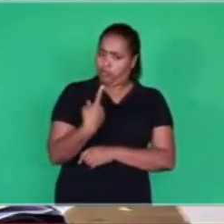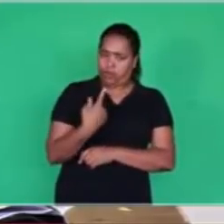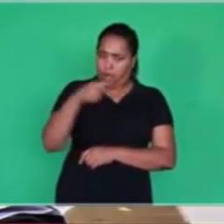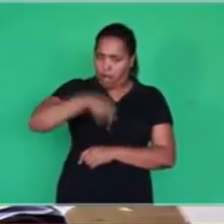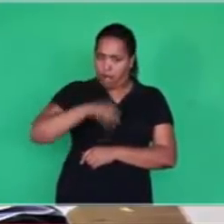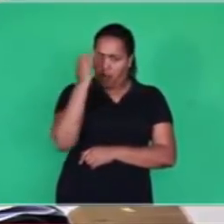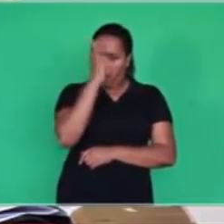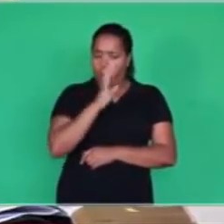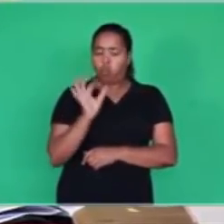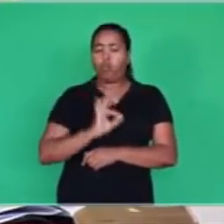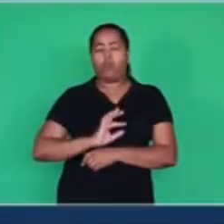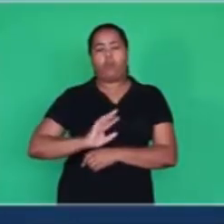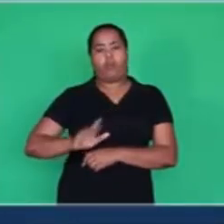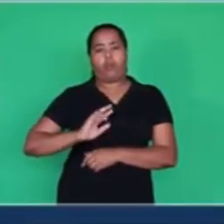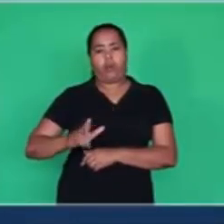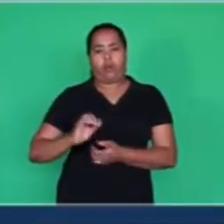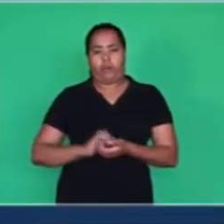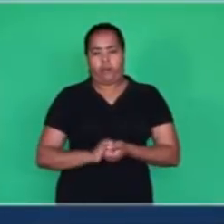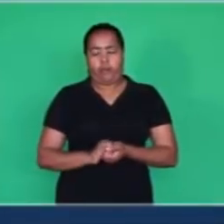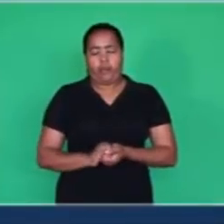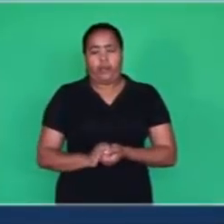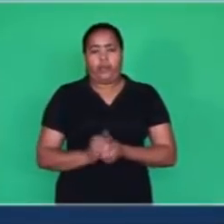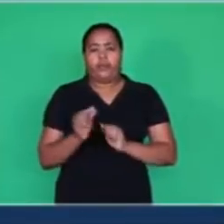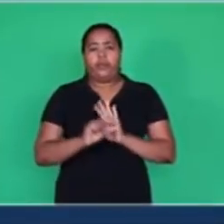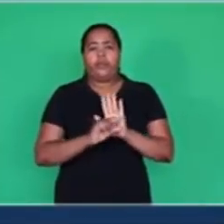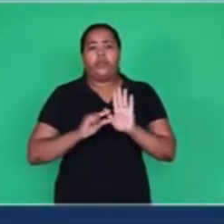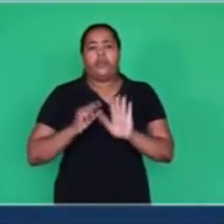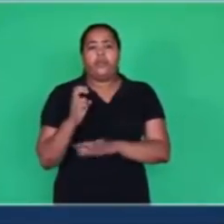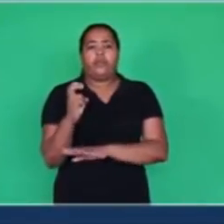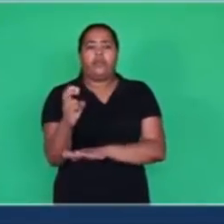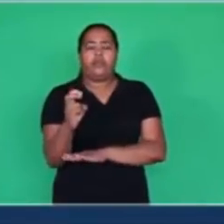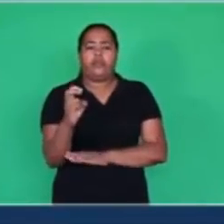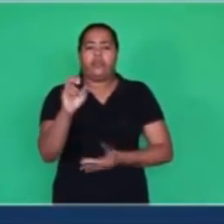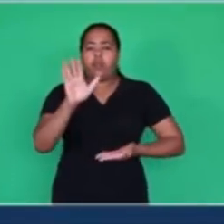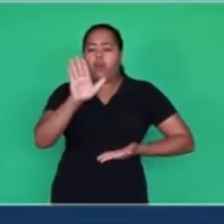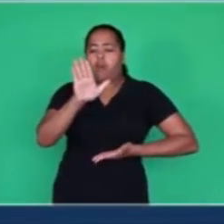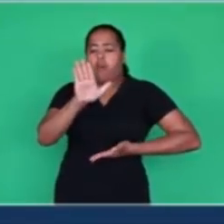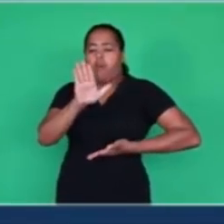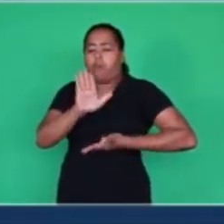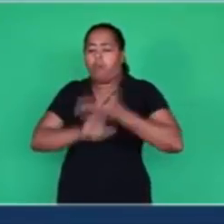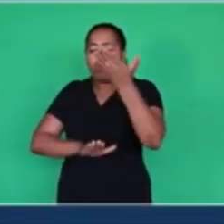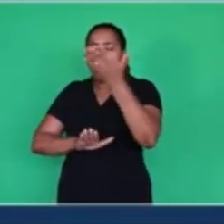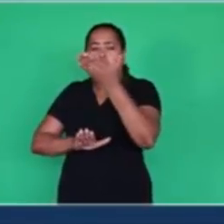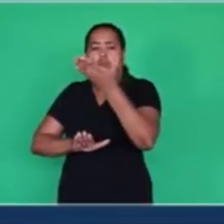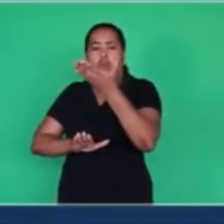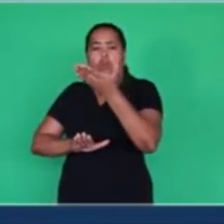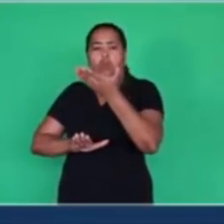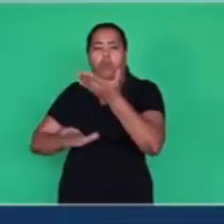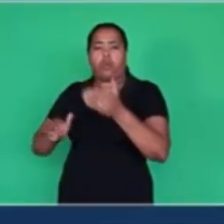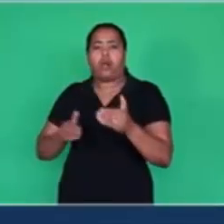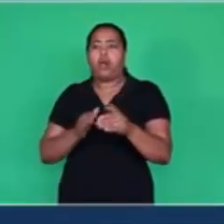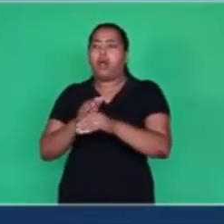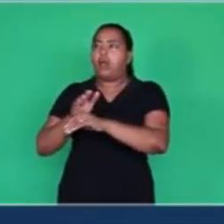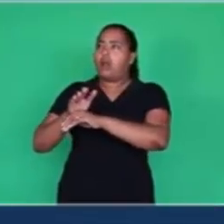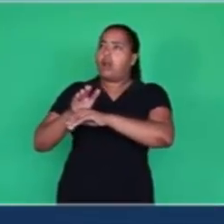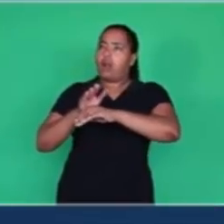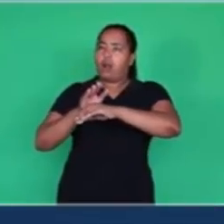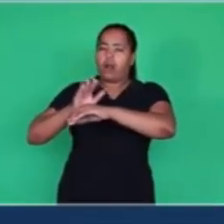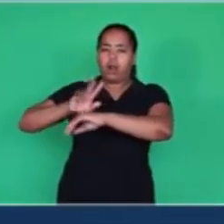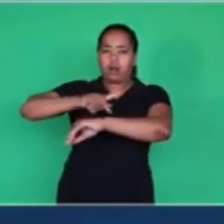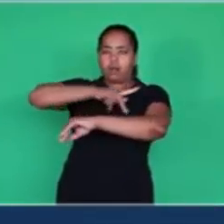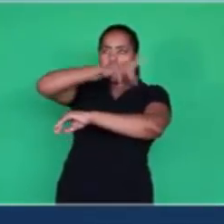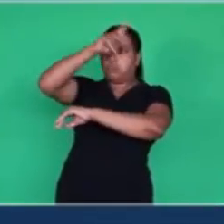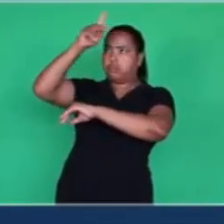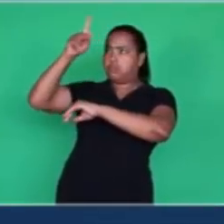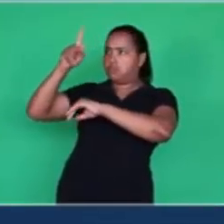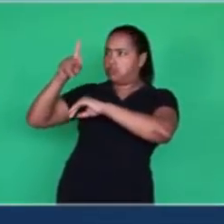vamos continuar. Verso 5. E fugireis pelo vale dos meus montes, porque o vale dos montes